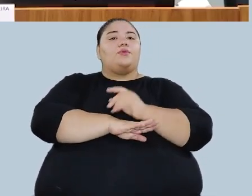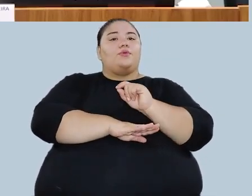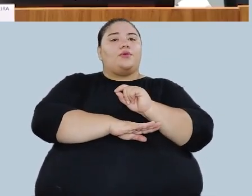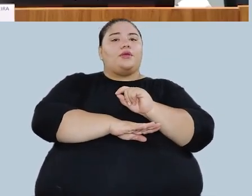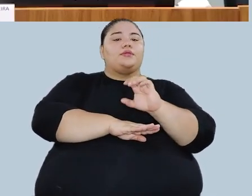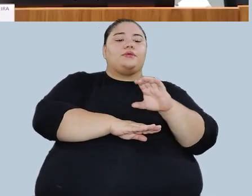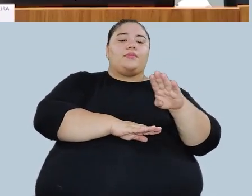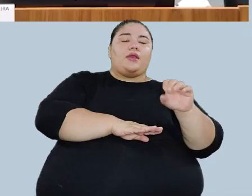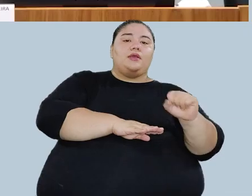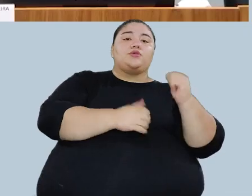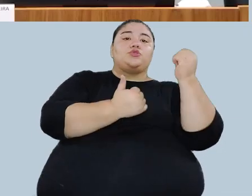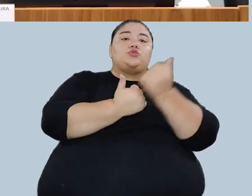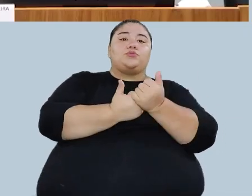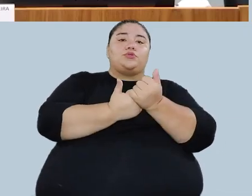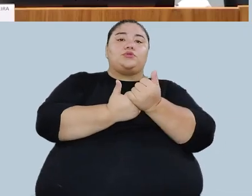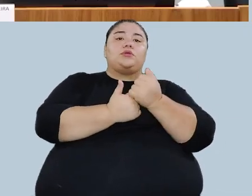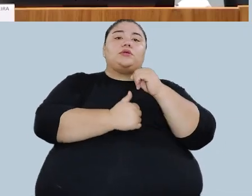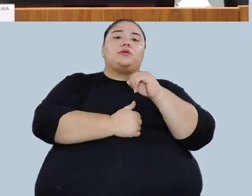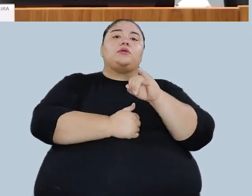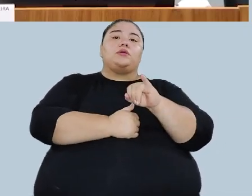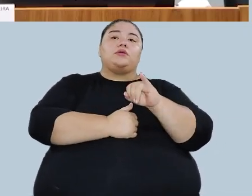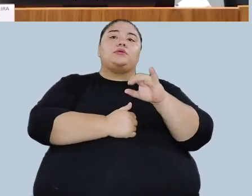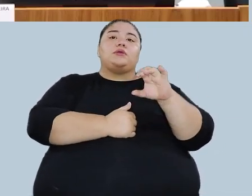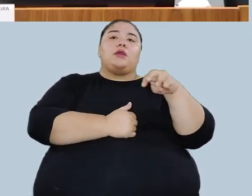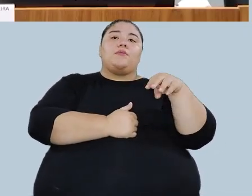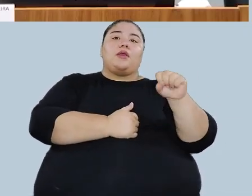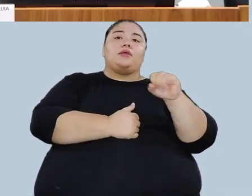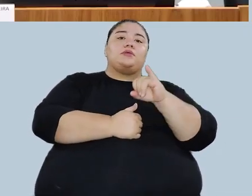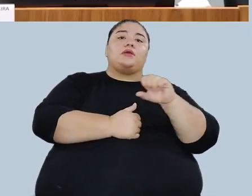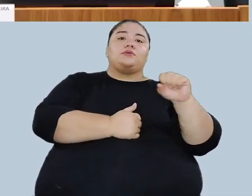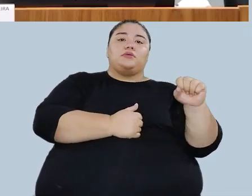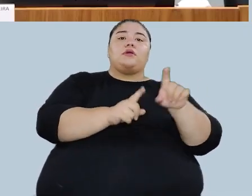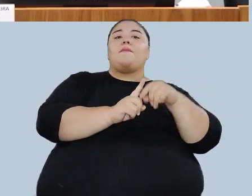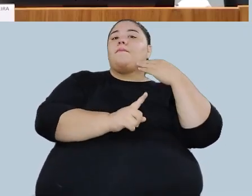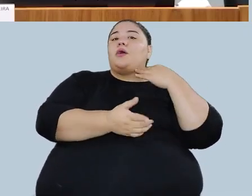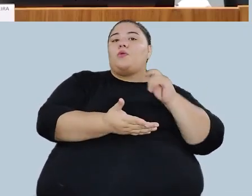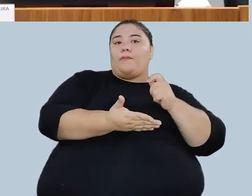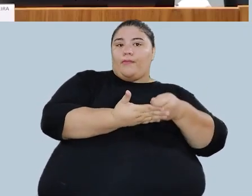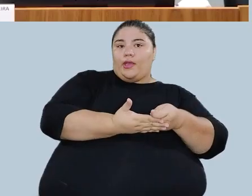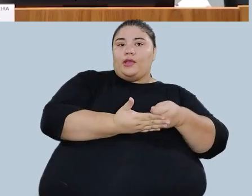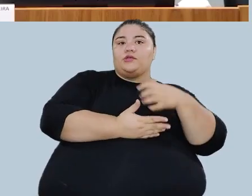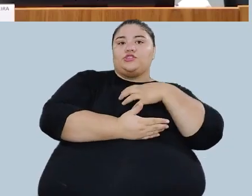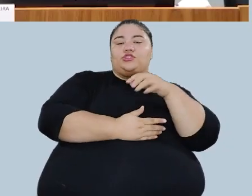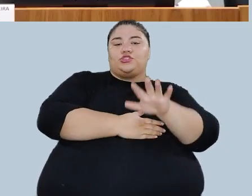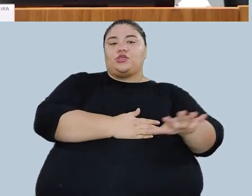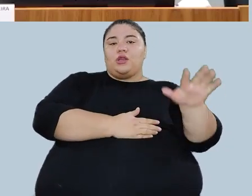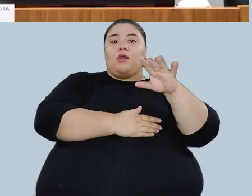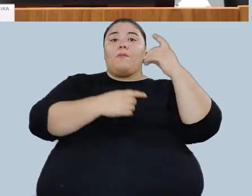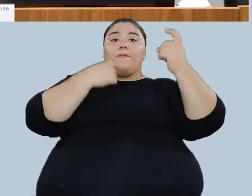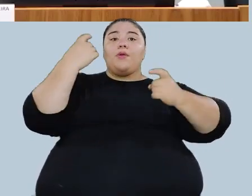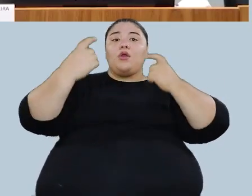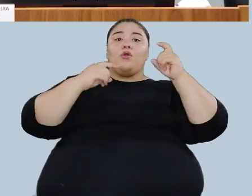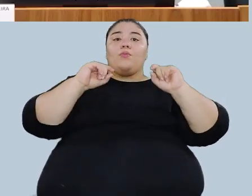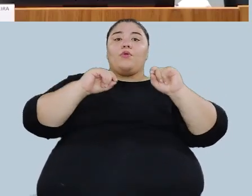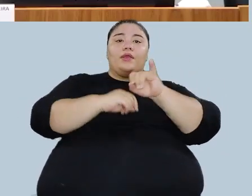do IBS para substituir ICMS e ISS. No caso, os bancos pagam ISS, as instituições financeiras em geral, se preocupam